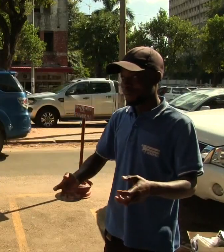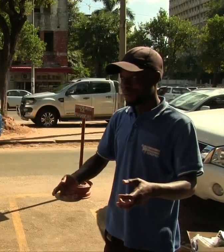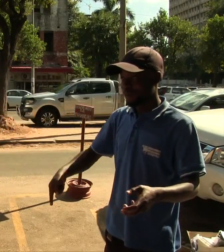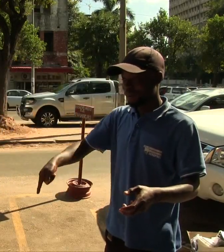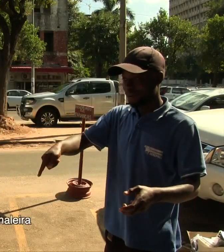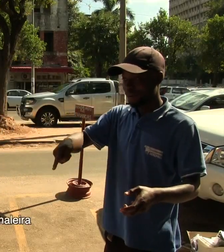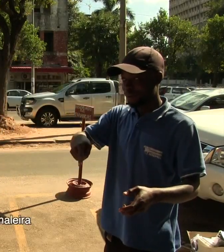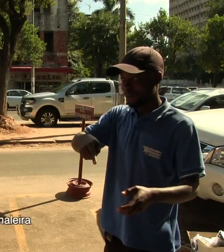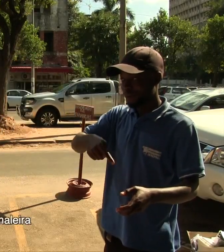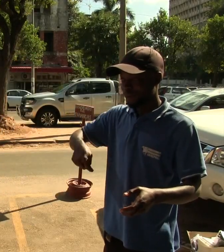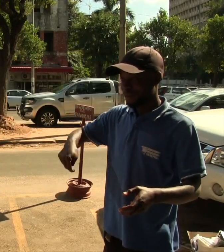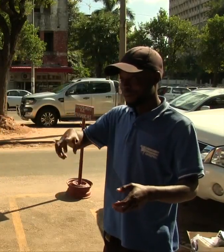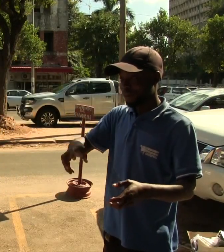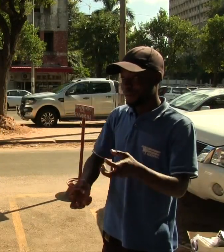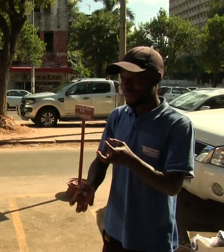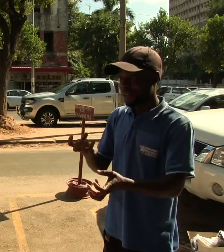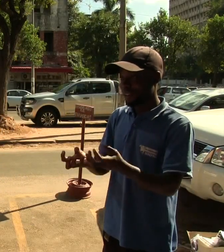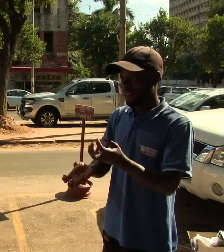Chaleira.